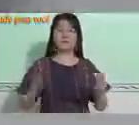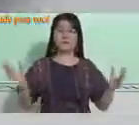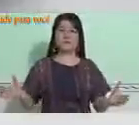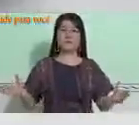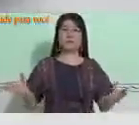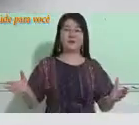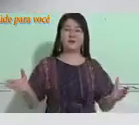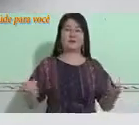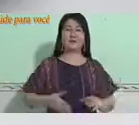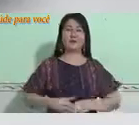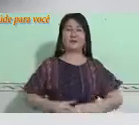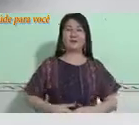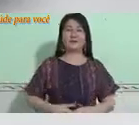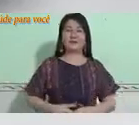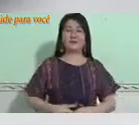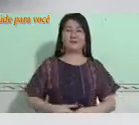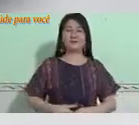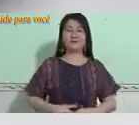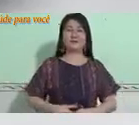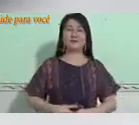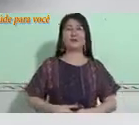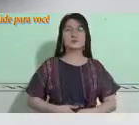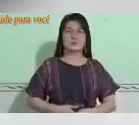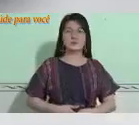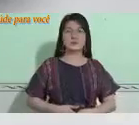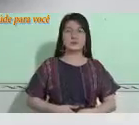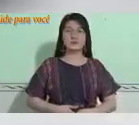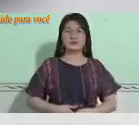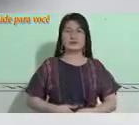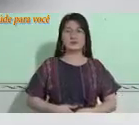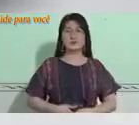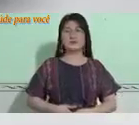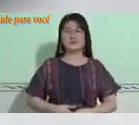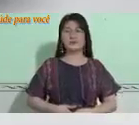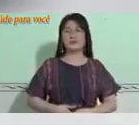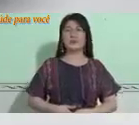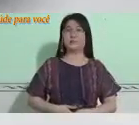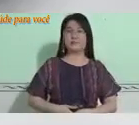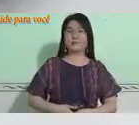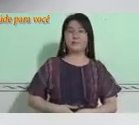usada para engrossar e preencher falhas nas sobrancelhas e na barba.